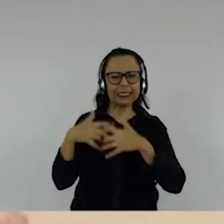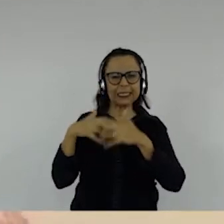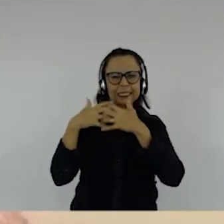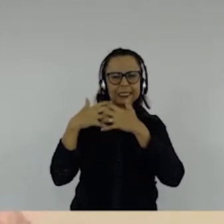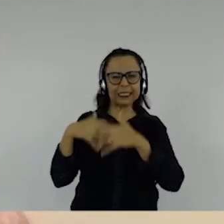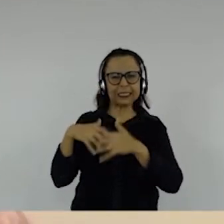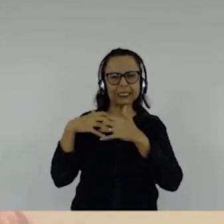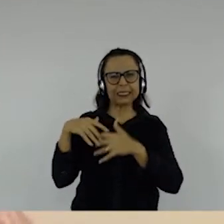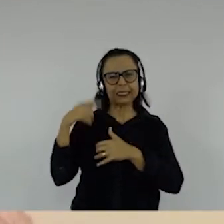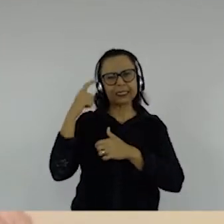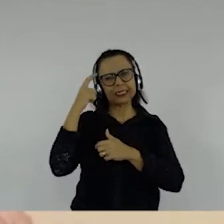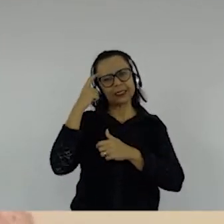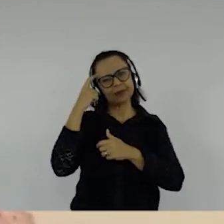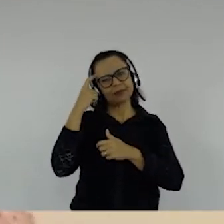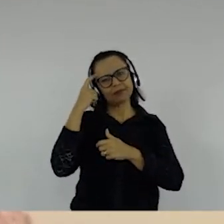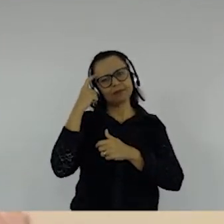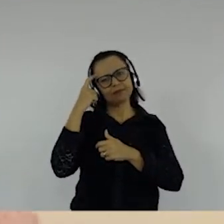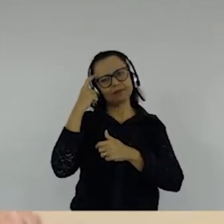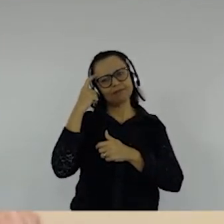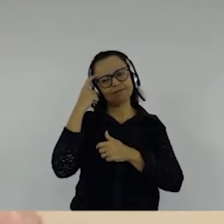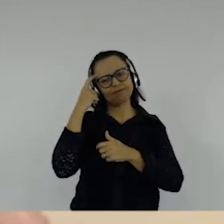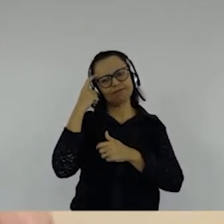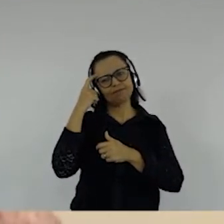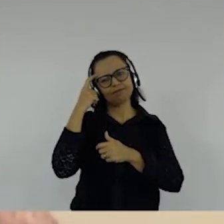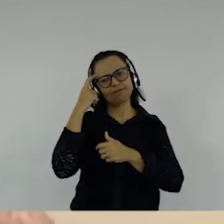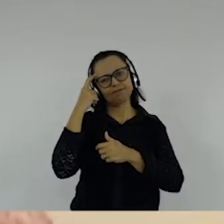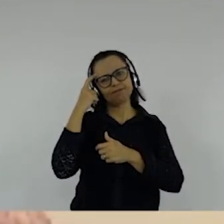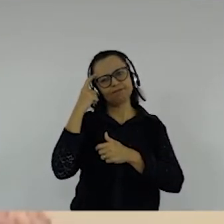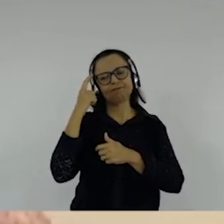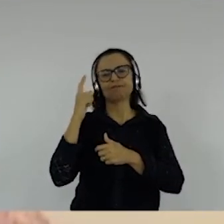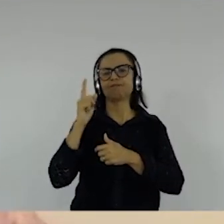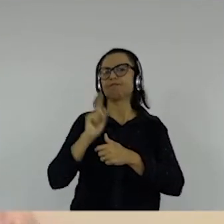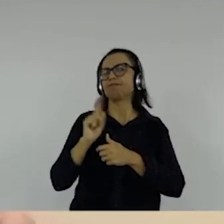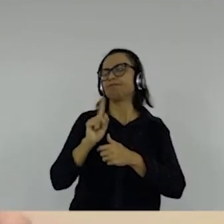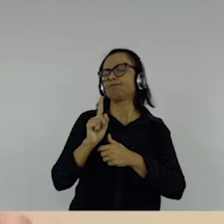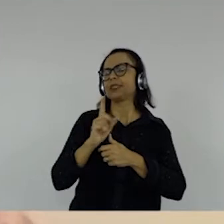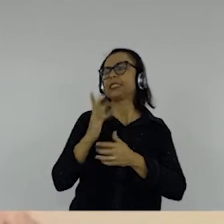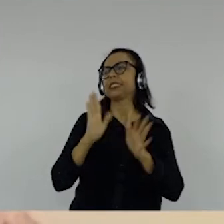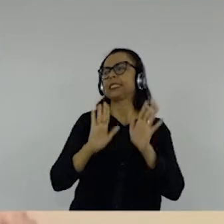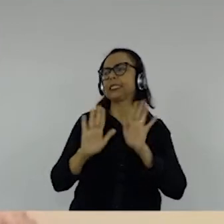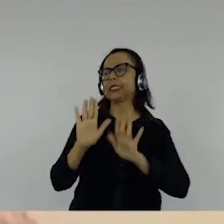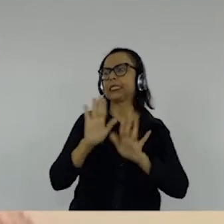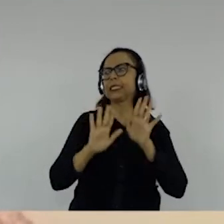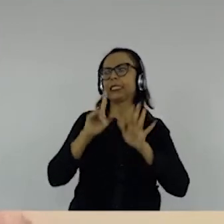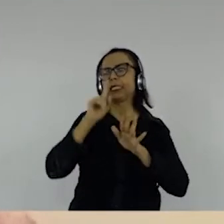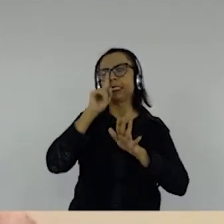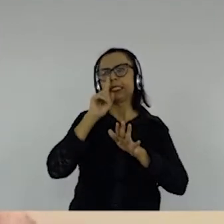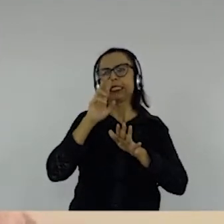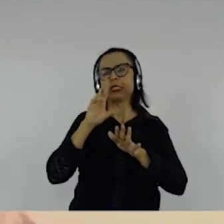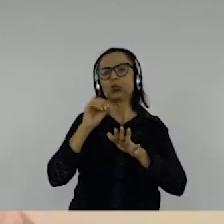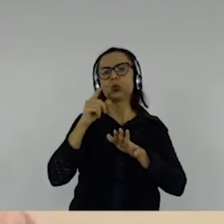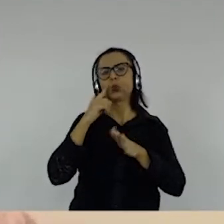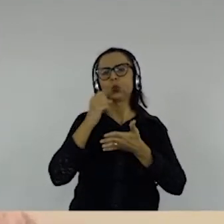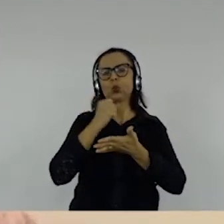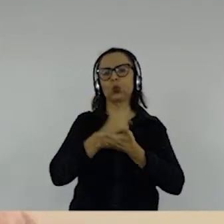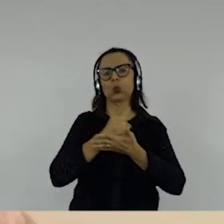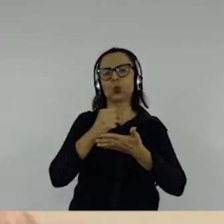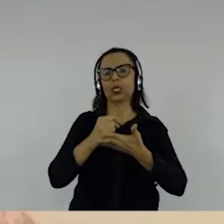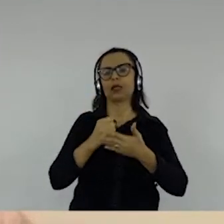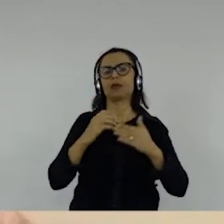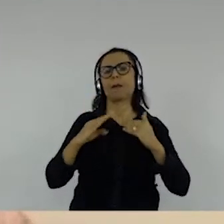me parece que talvez os riscos dessa tese em contratos paritários, isso é